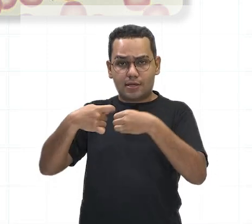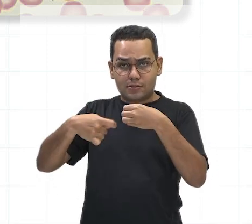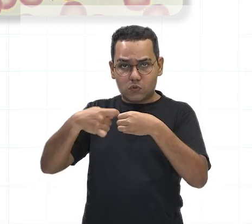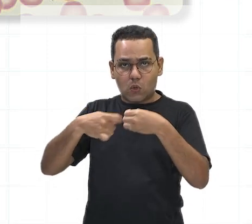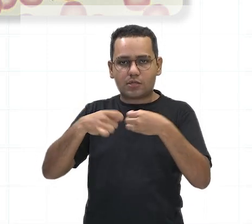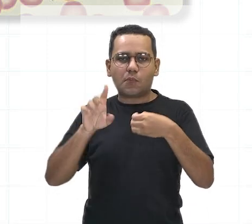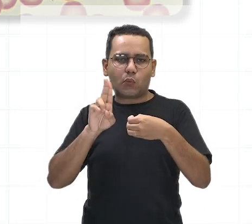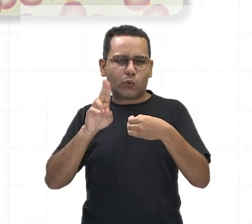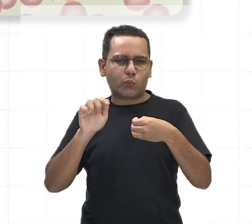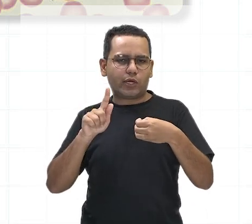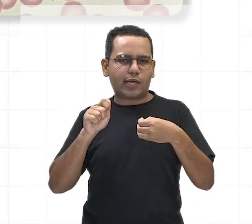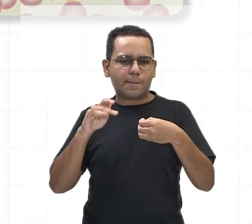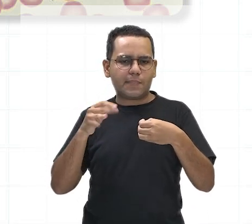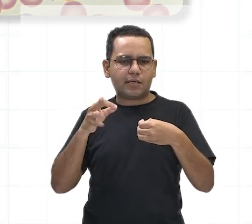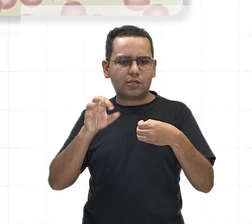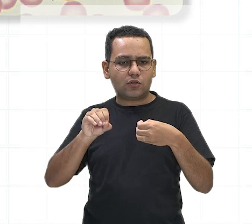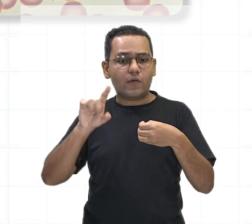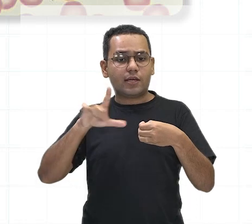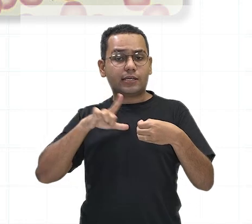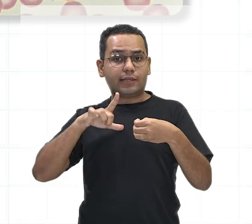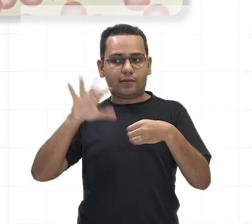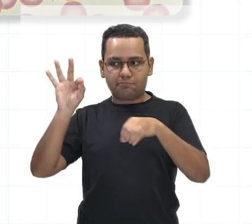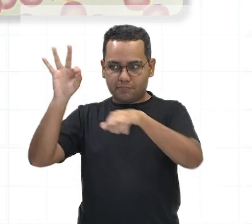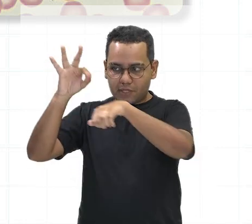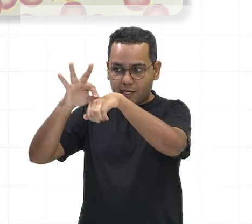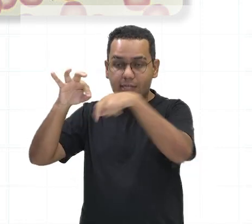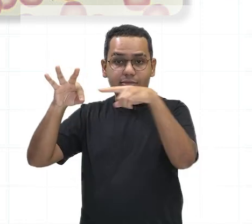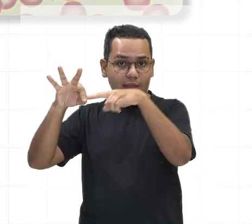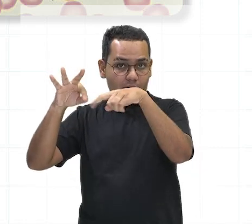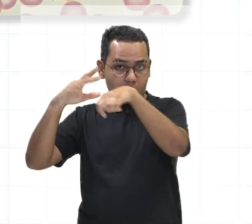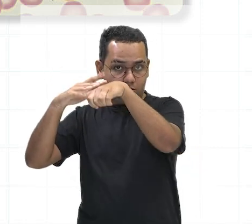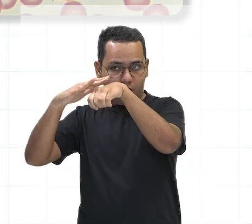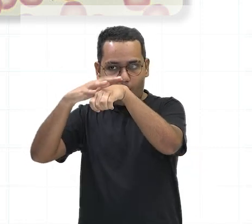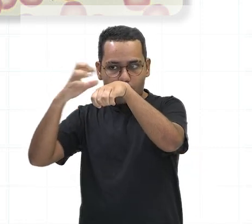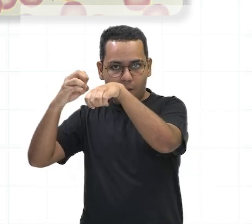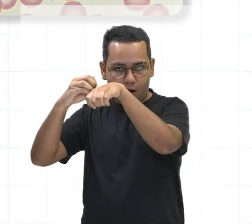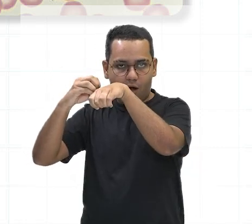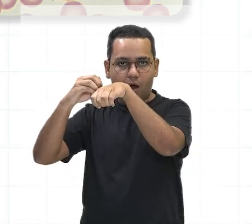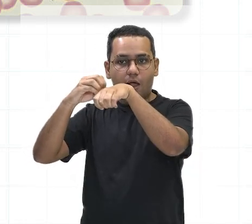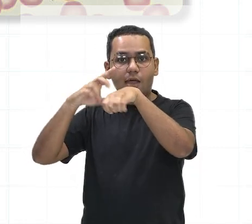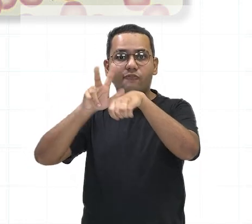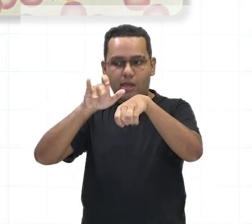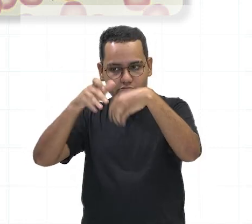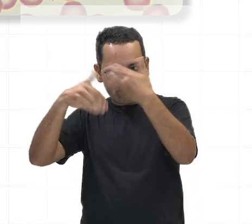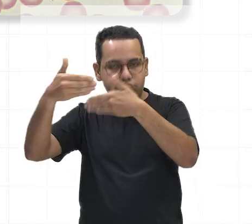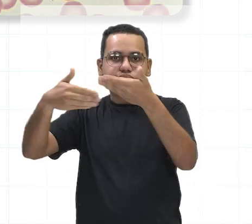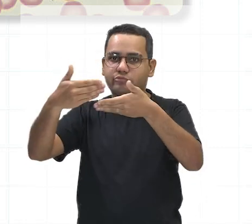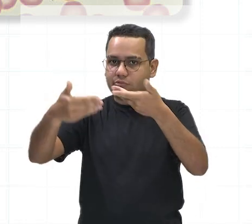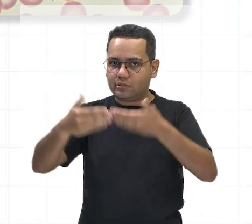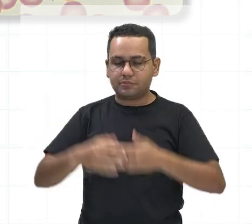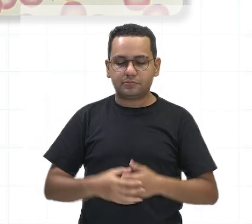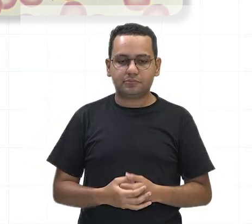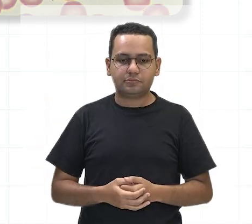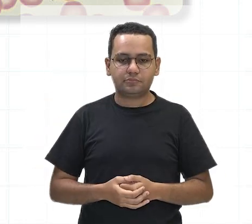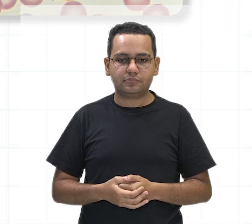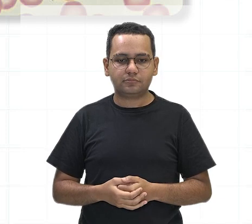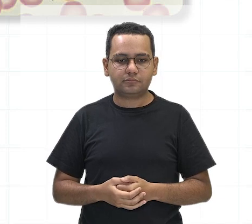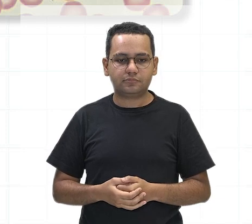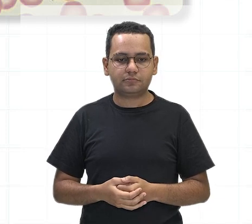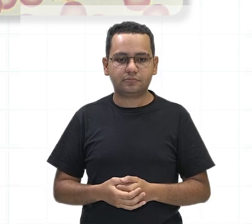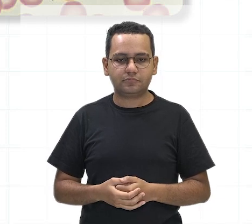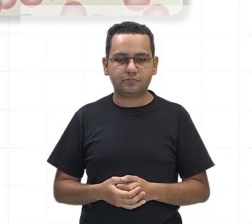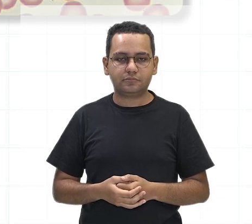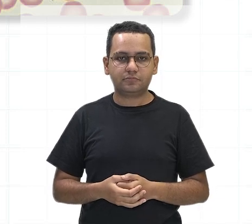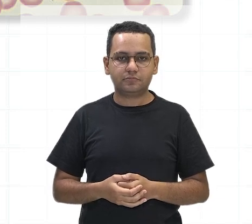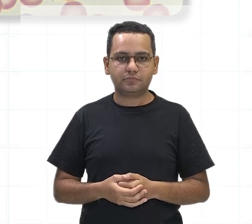ingeridos pelo mosquito quando este pica um doente e são fundamentais para a continuação do ciclo, né? Então percebam aí como a gente está comentando,